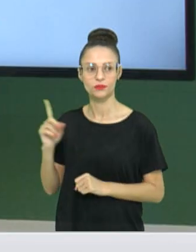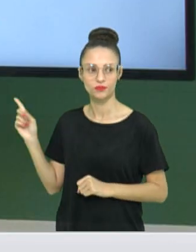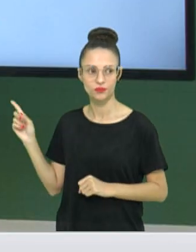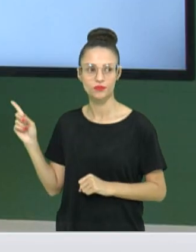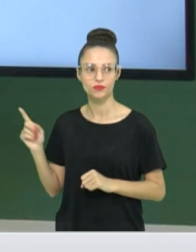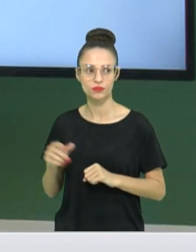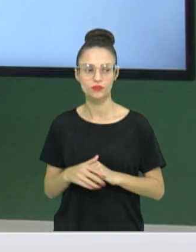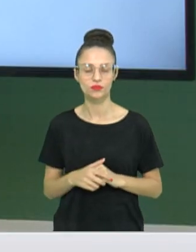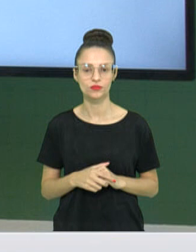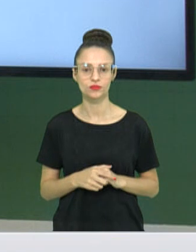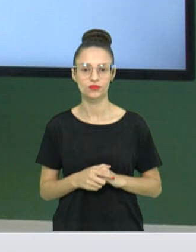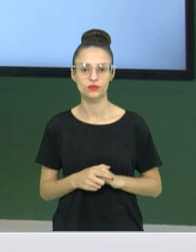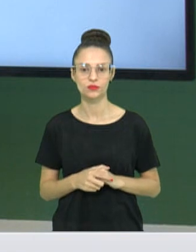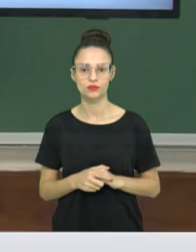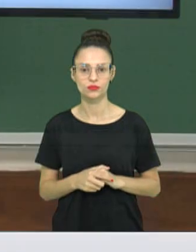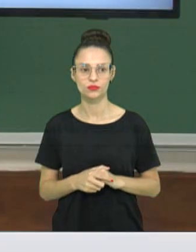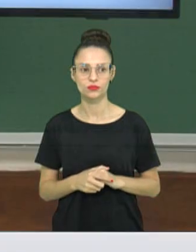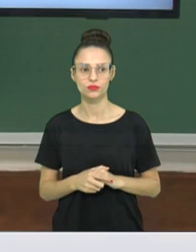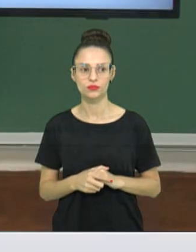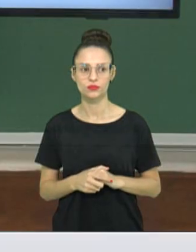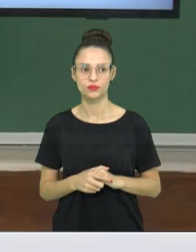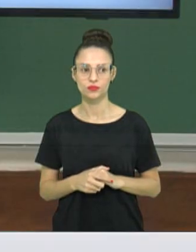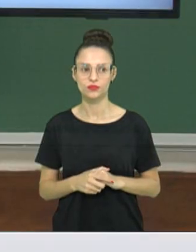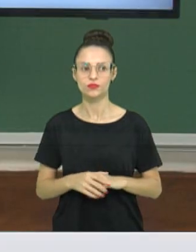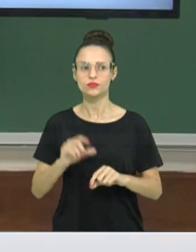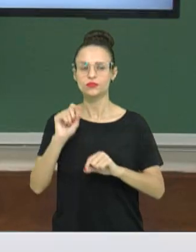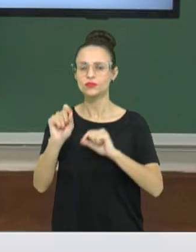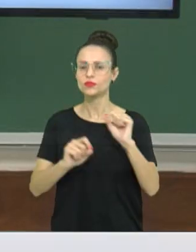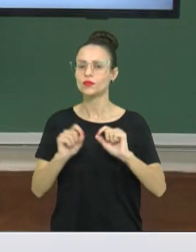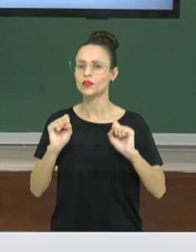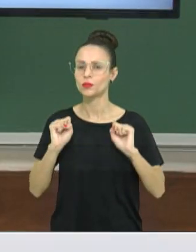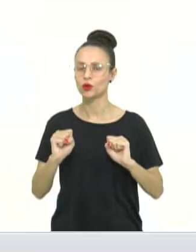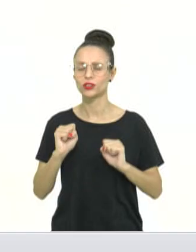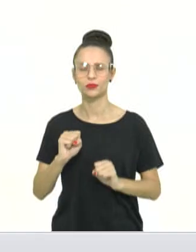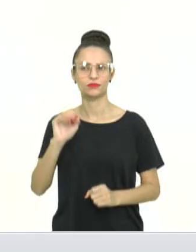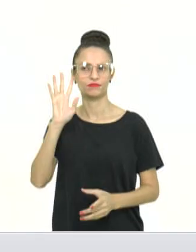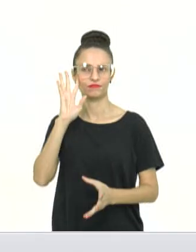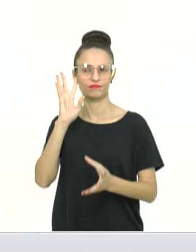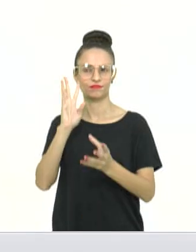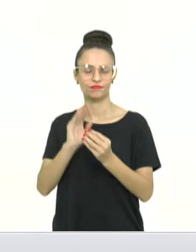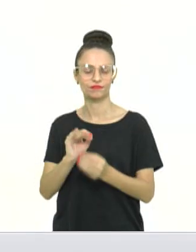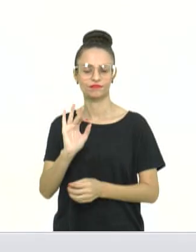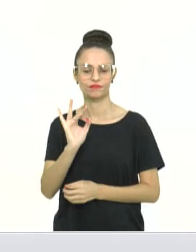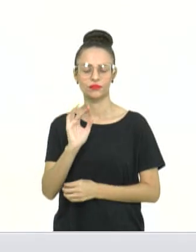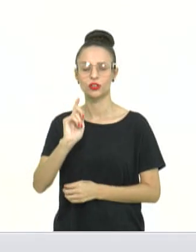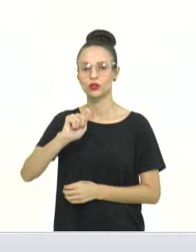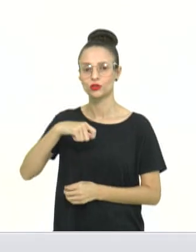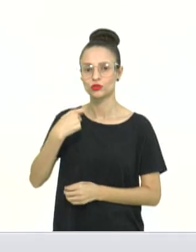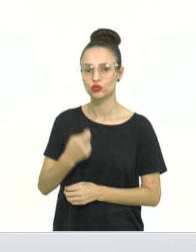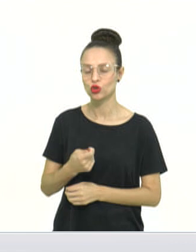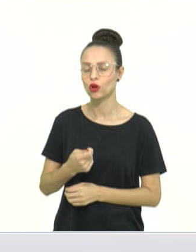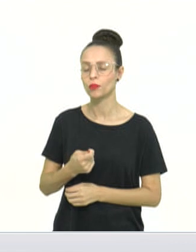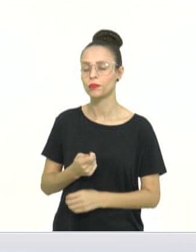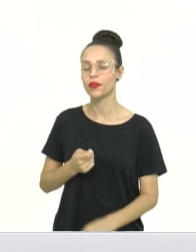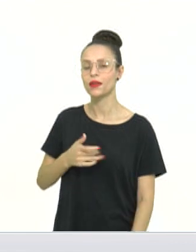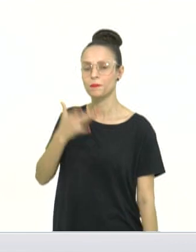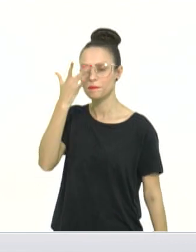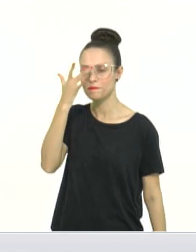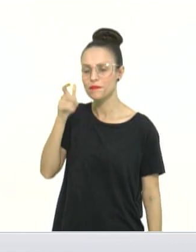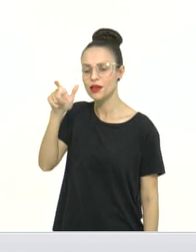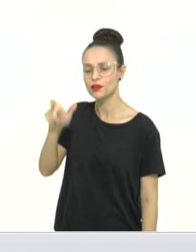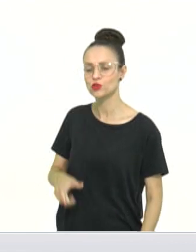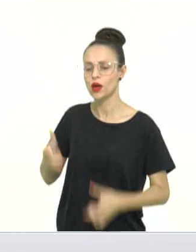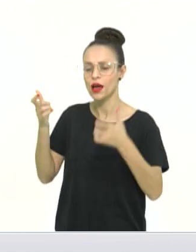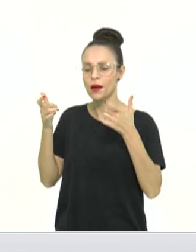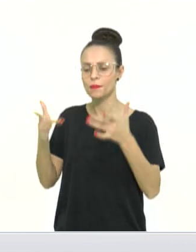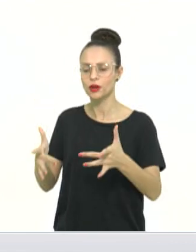tá? Fizemos a continha. O que podemos inferir a respeito dos donos que abandonaram